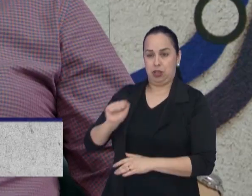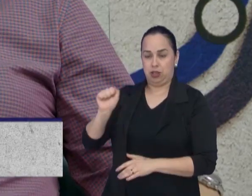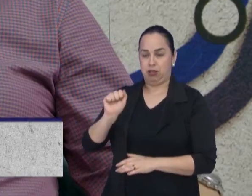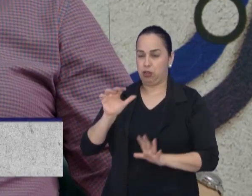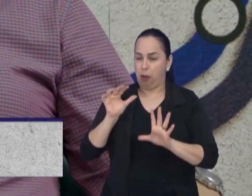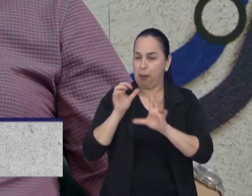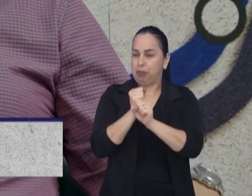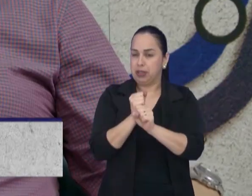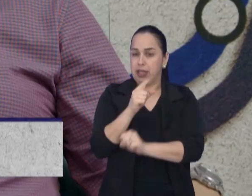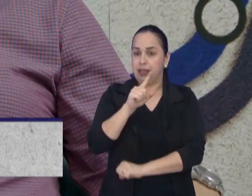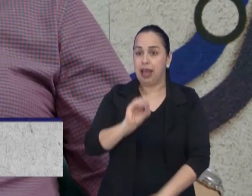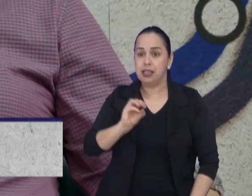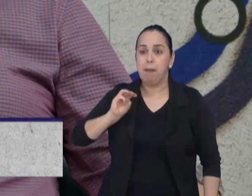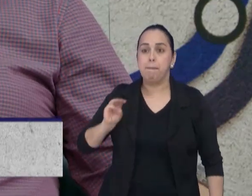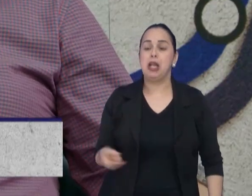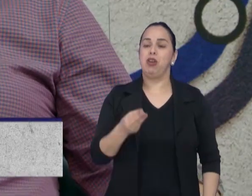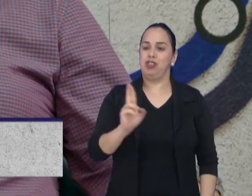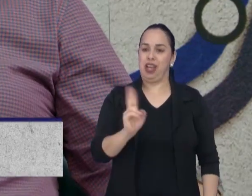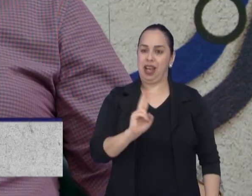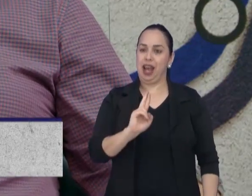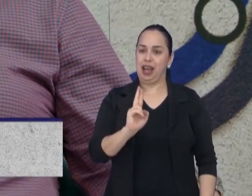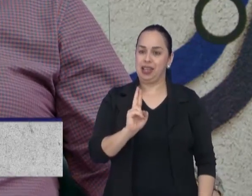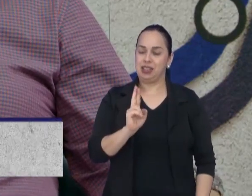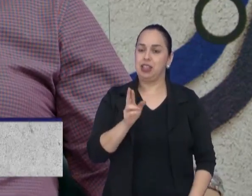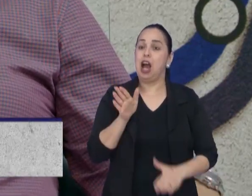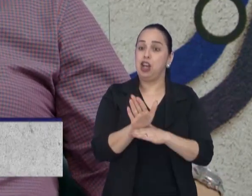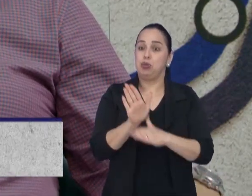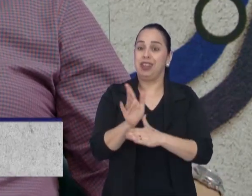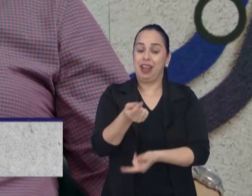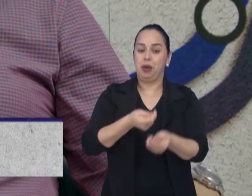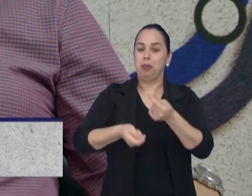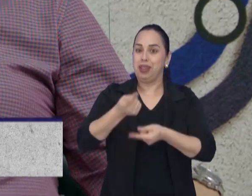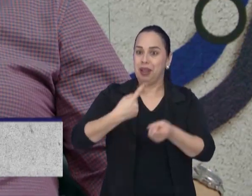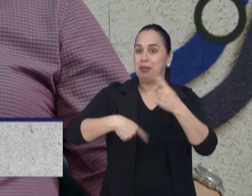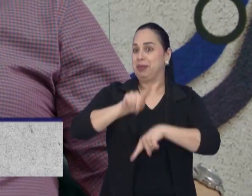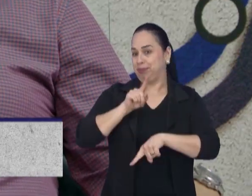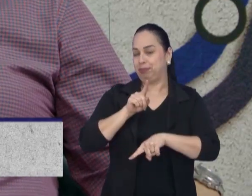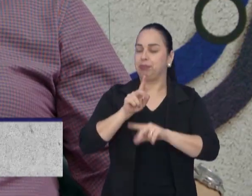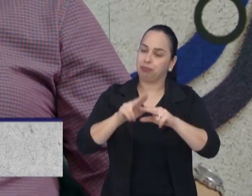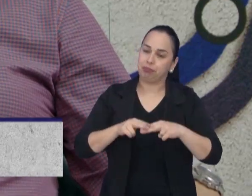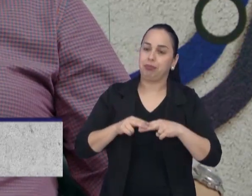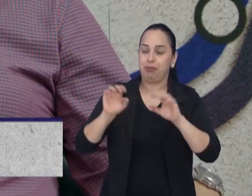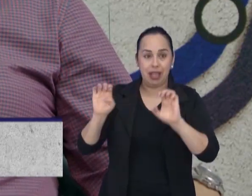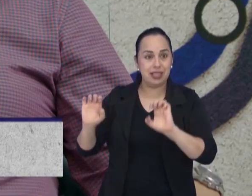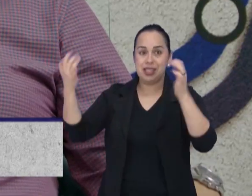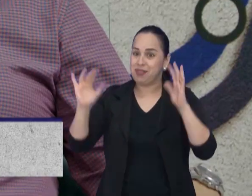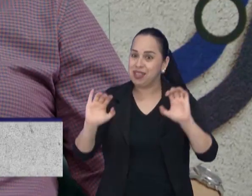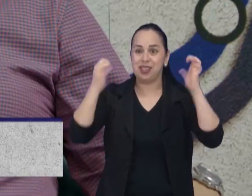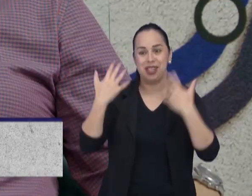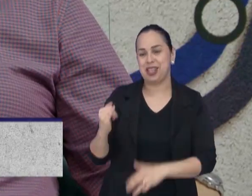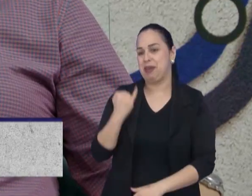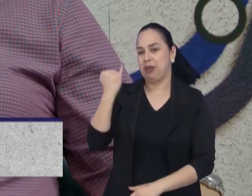chegamos a um valor de 10 milhões de reais a mais injetados na economia. Então é muito importante, né? Essas festas temáticas, e a